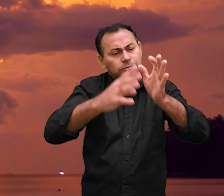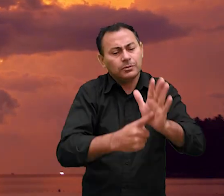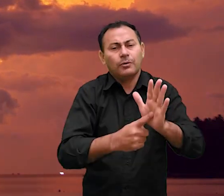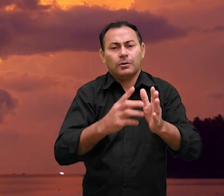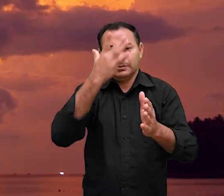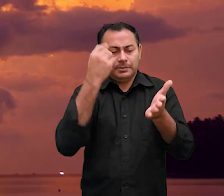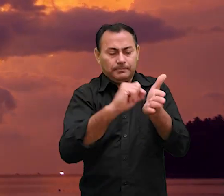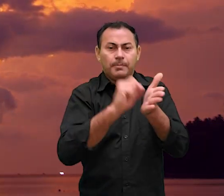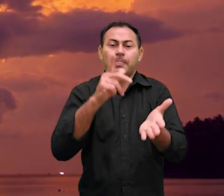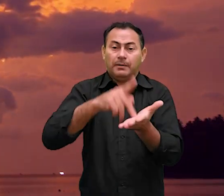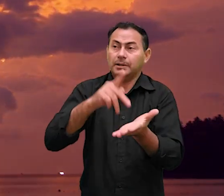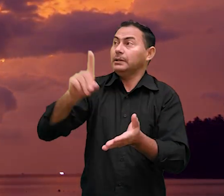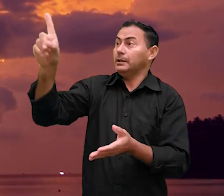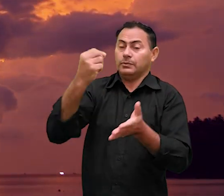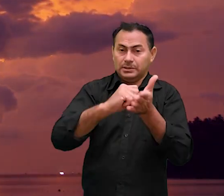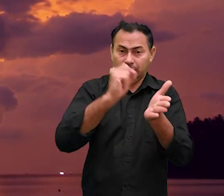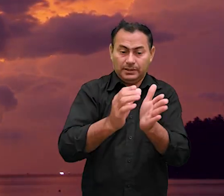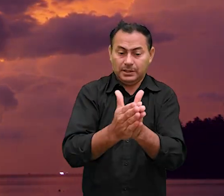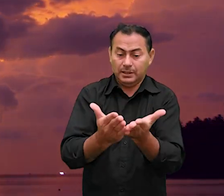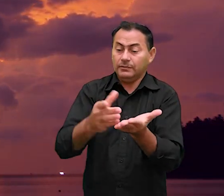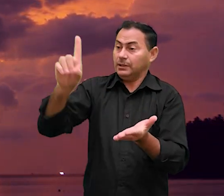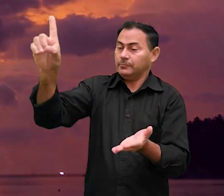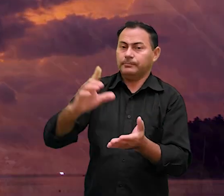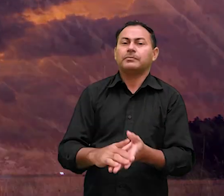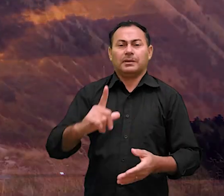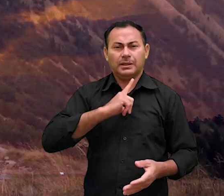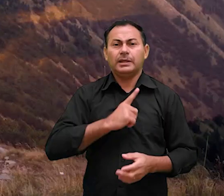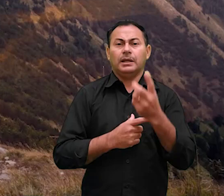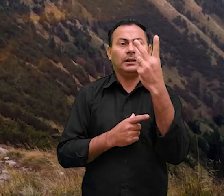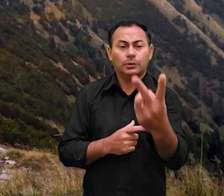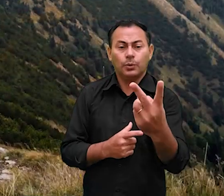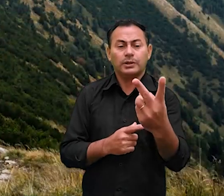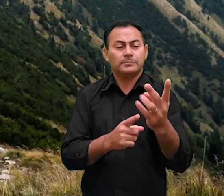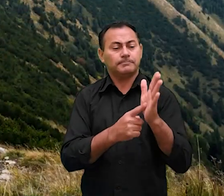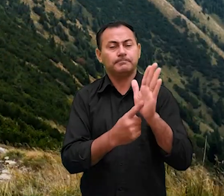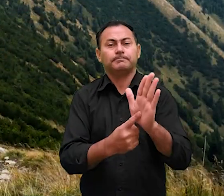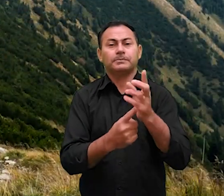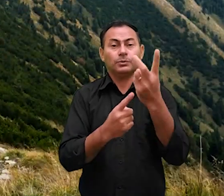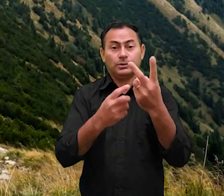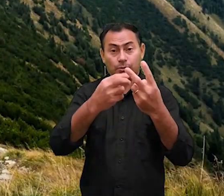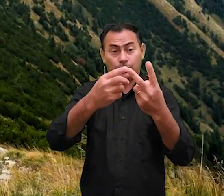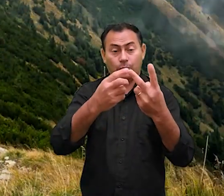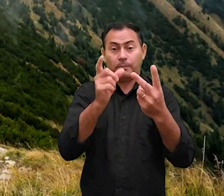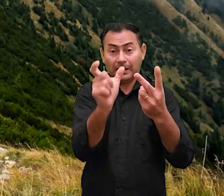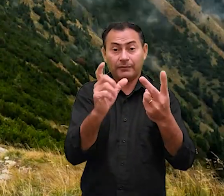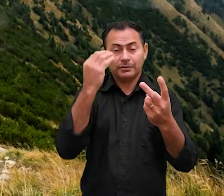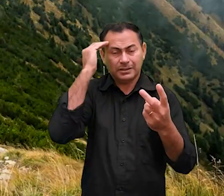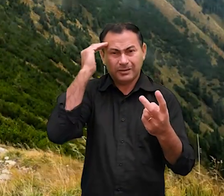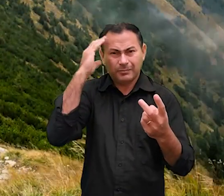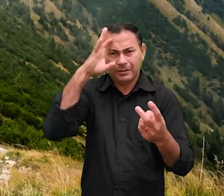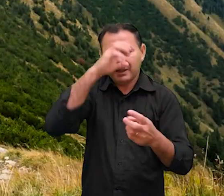livro. Portanto, foi realmente Deus quem escreveu esse livro. Existem 2 expressões que precisamos compreender quando